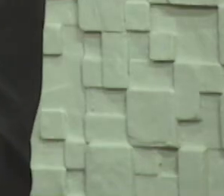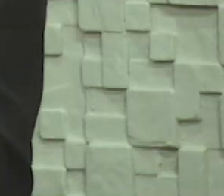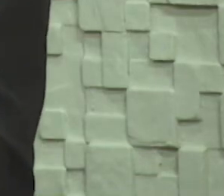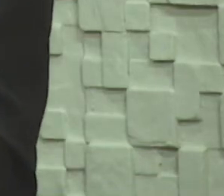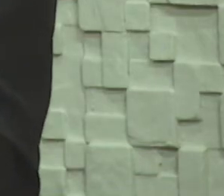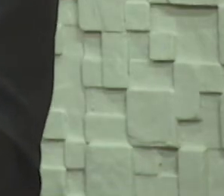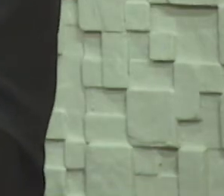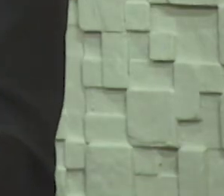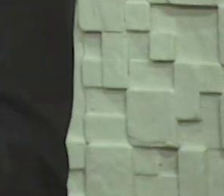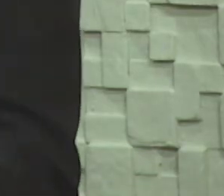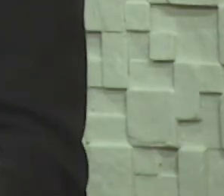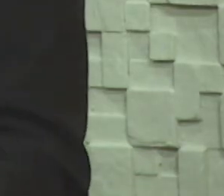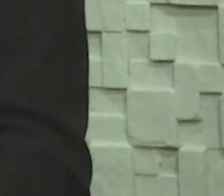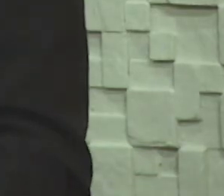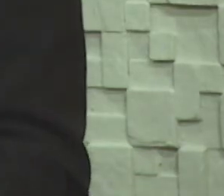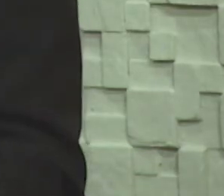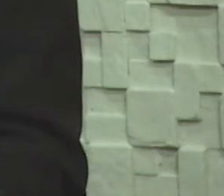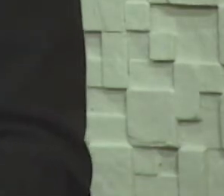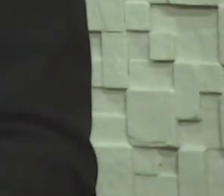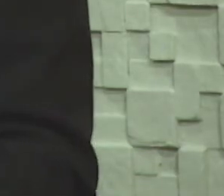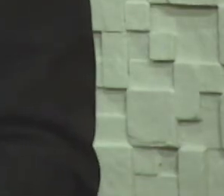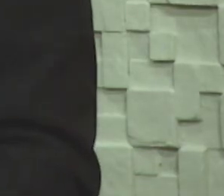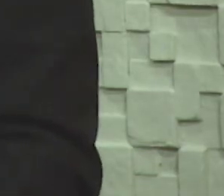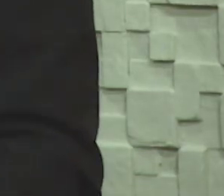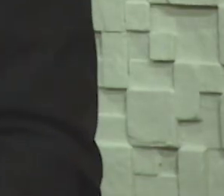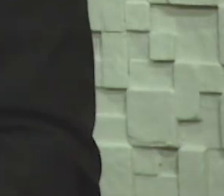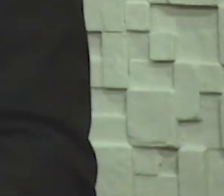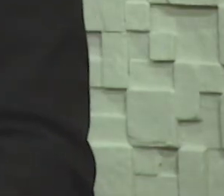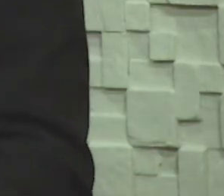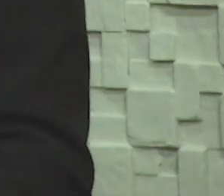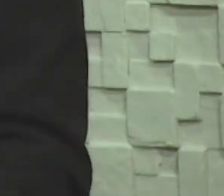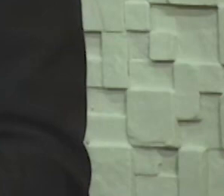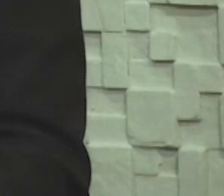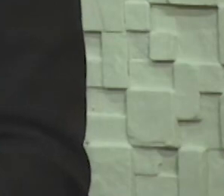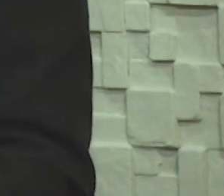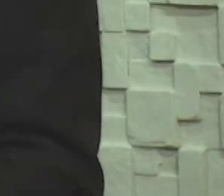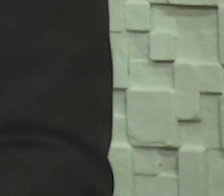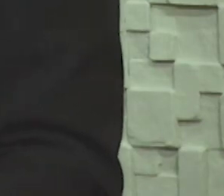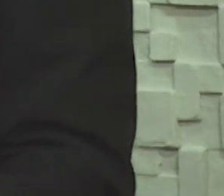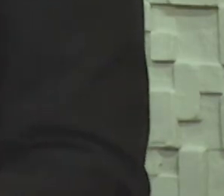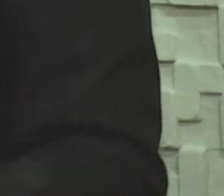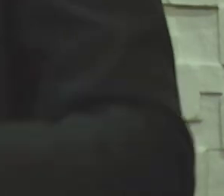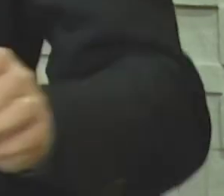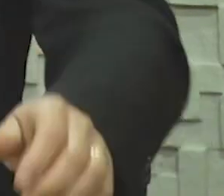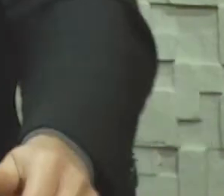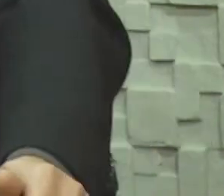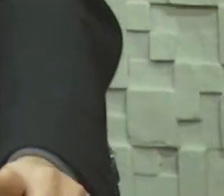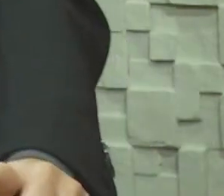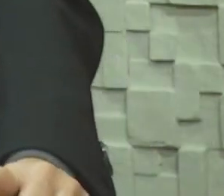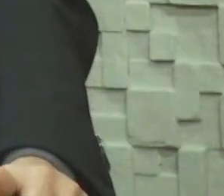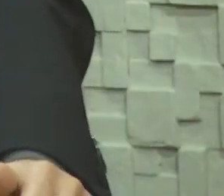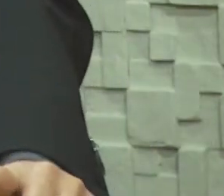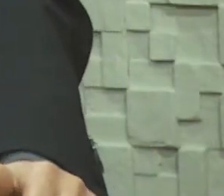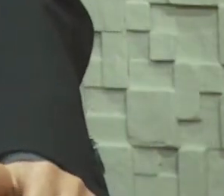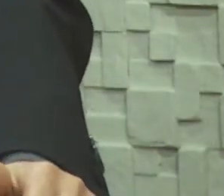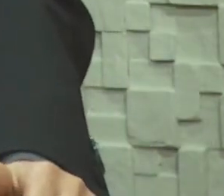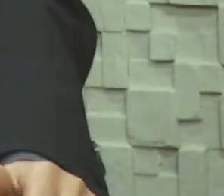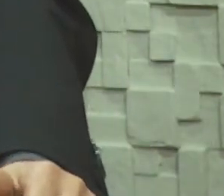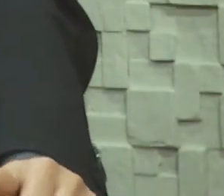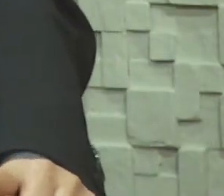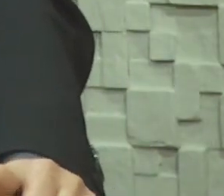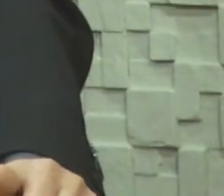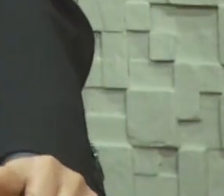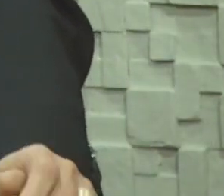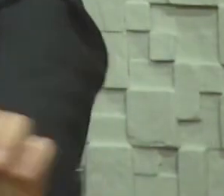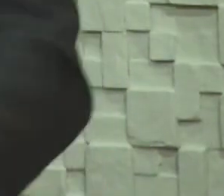fundadores né até quem mantém ela até os dias de hoje né entre as pessoas que participaram da sua fundação né Oswaldo Engel Arthur